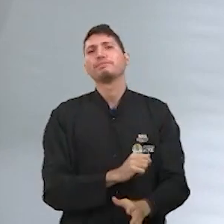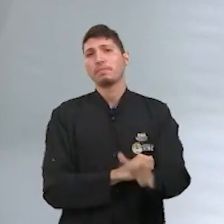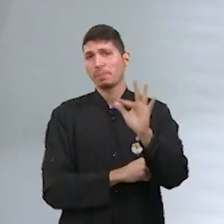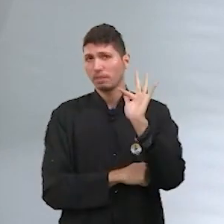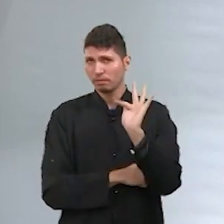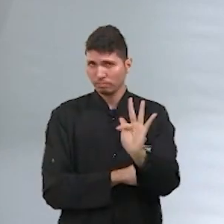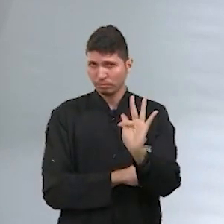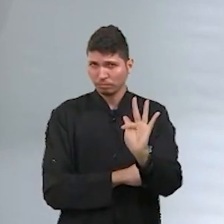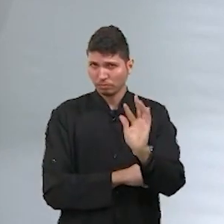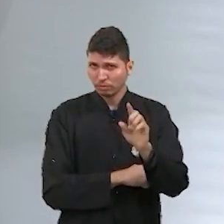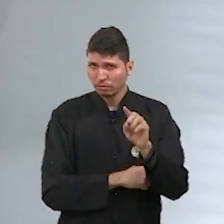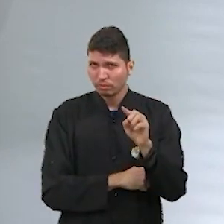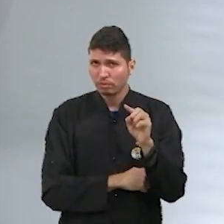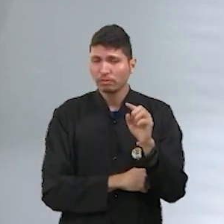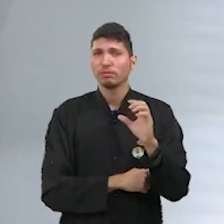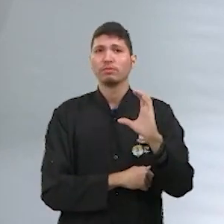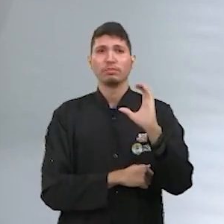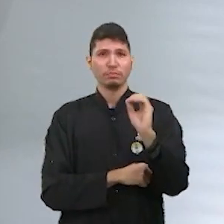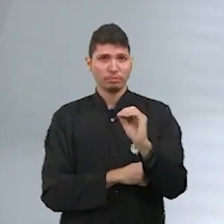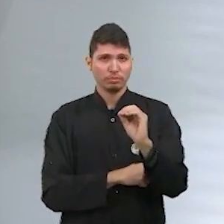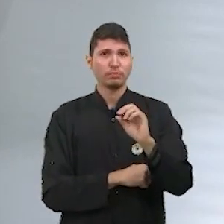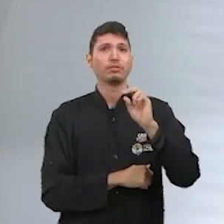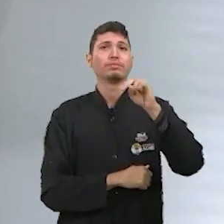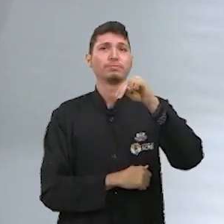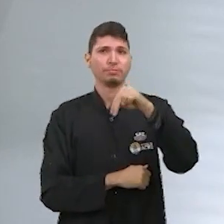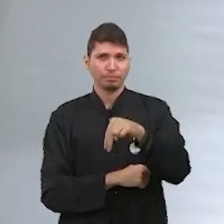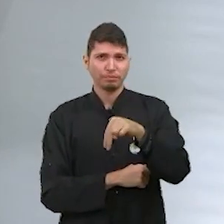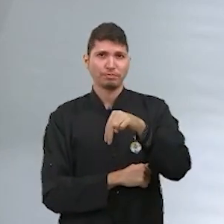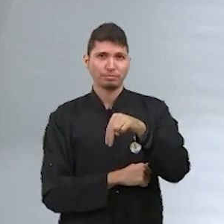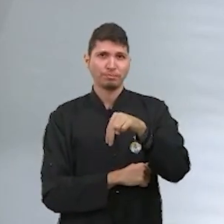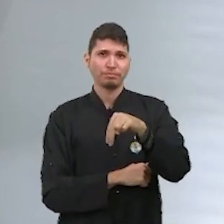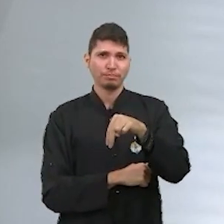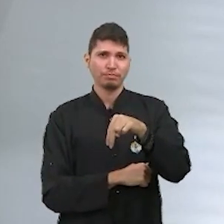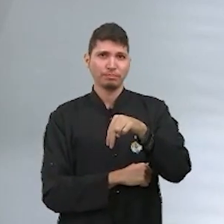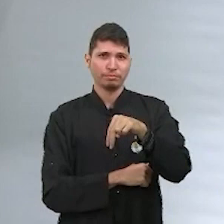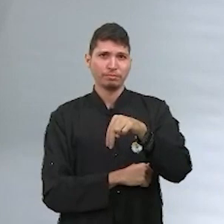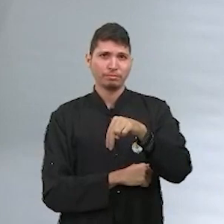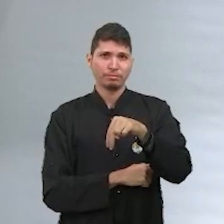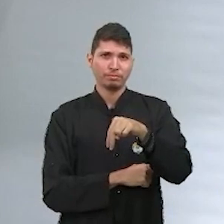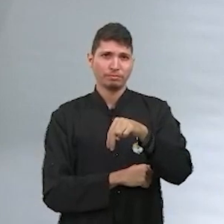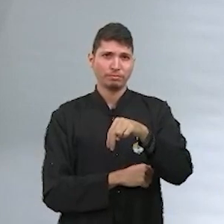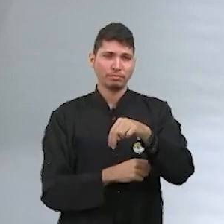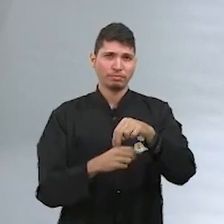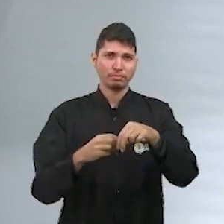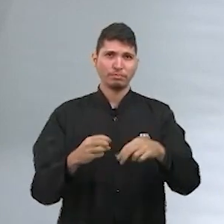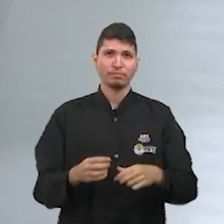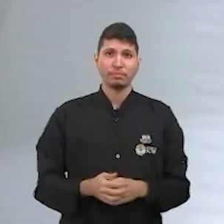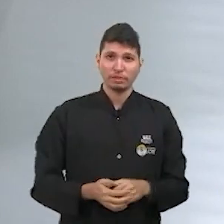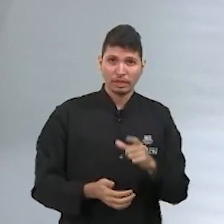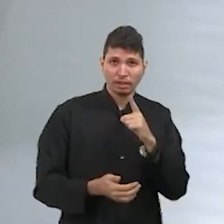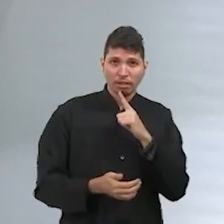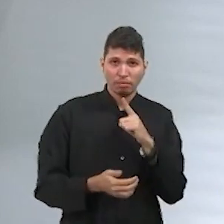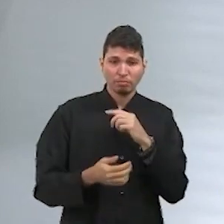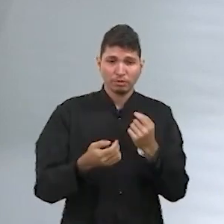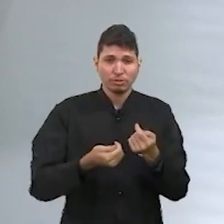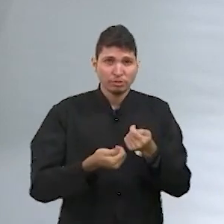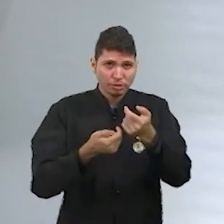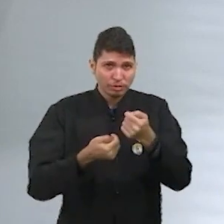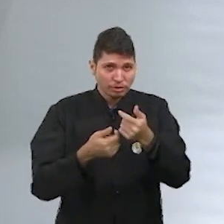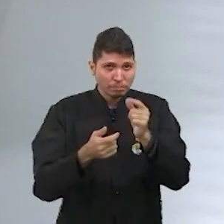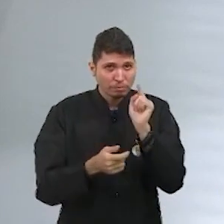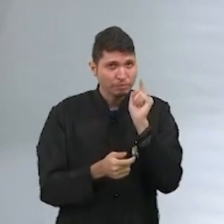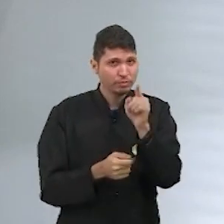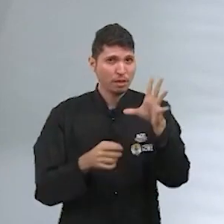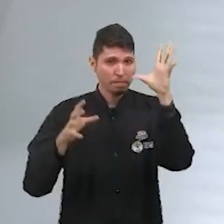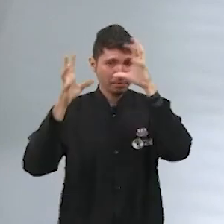primeiro, oxigênio, nitrogênio. Aí existe 2 macetes para você, né,